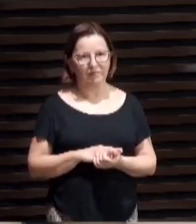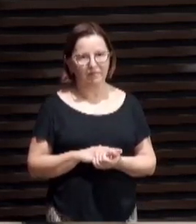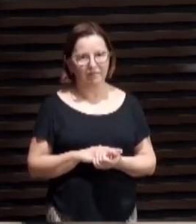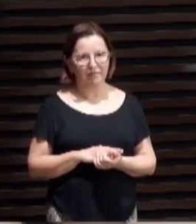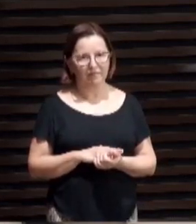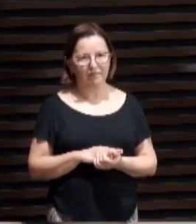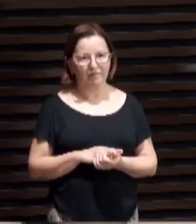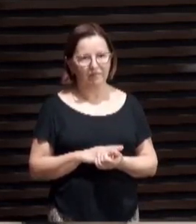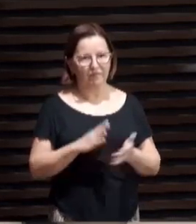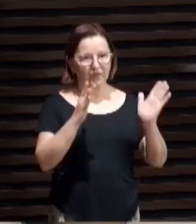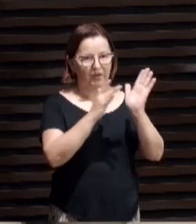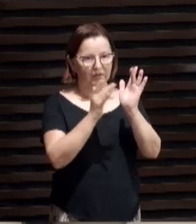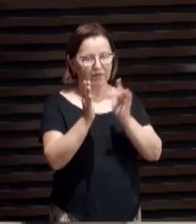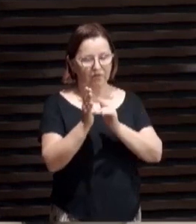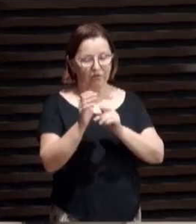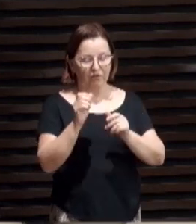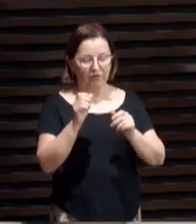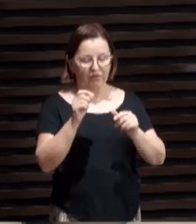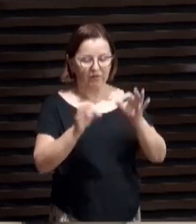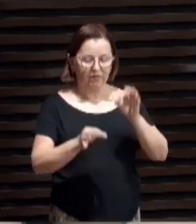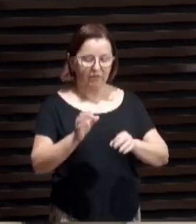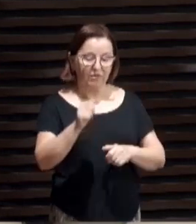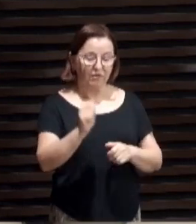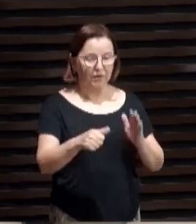Jesus é julgado primeiro pelos religiosos